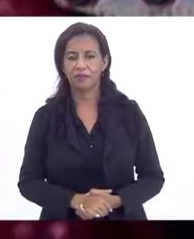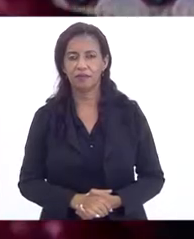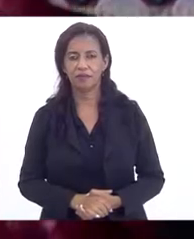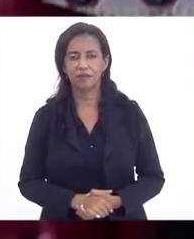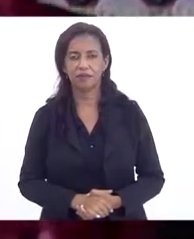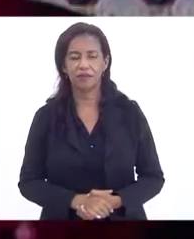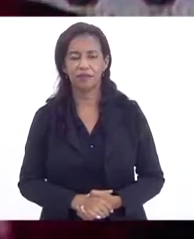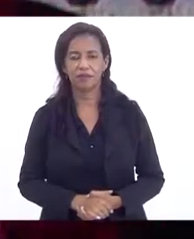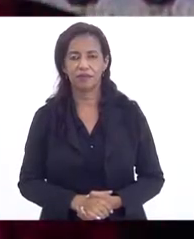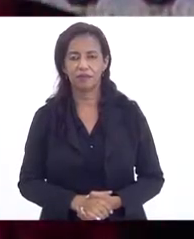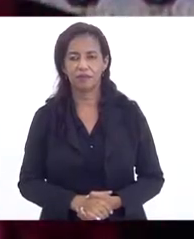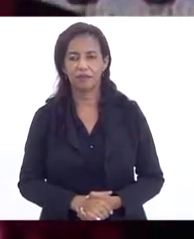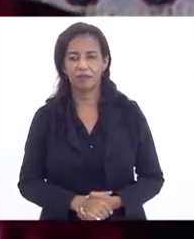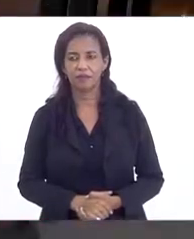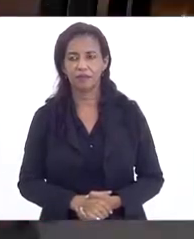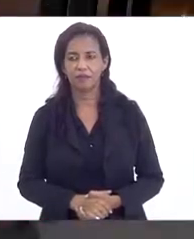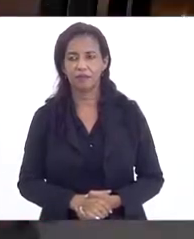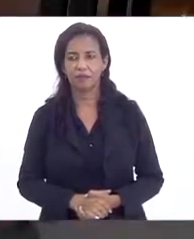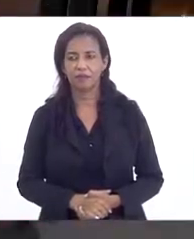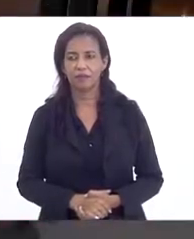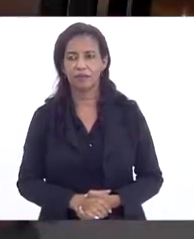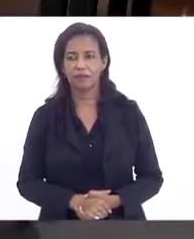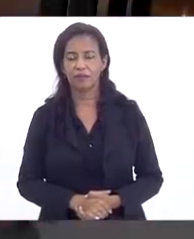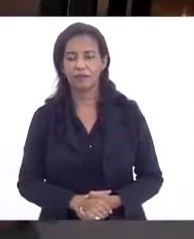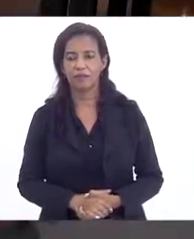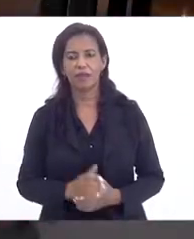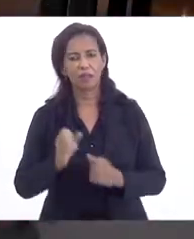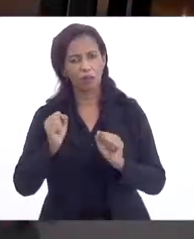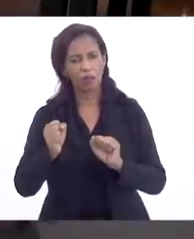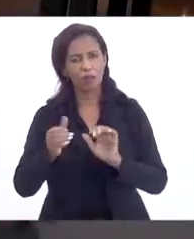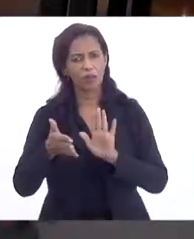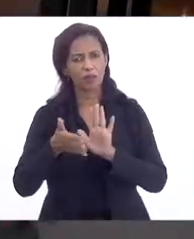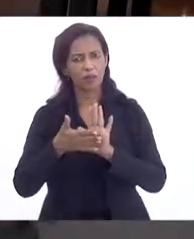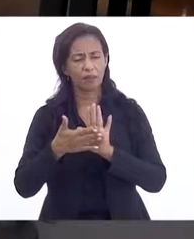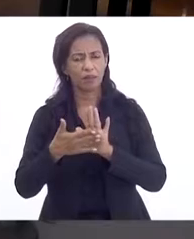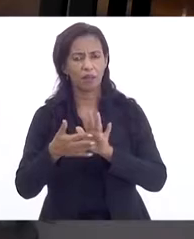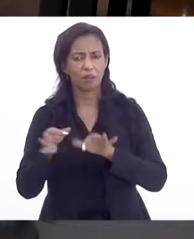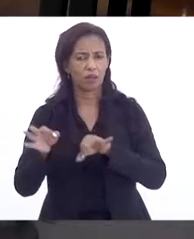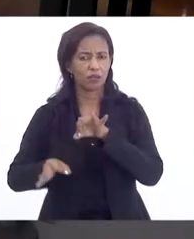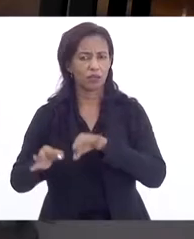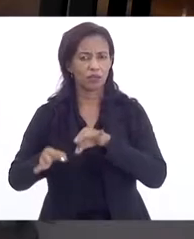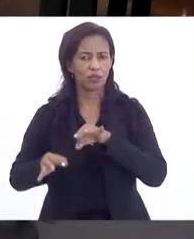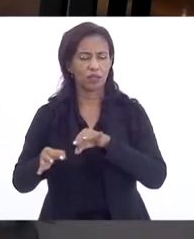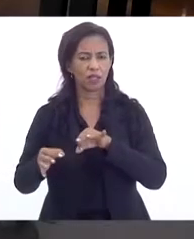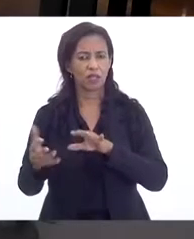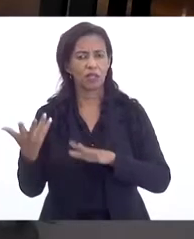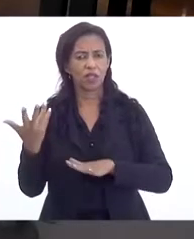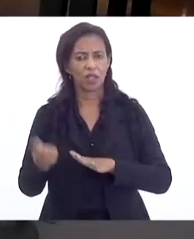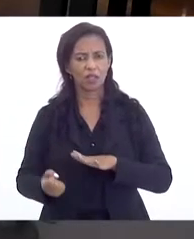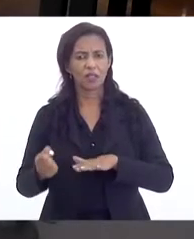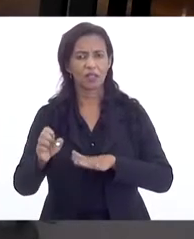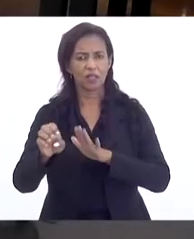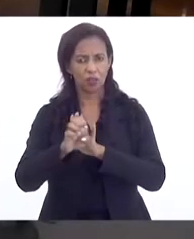Paulo. Okay. Eu posso fazer o parecer pela juridicidade com emendas, Mink, acolhendo sua,